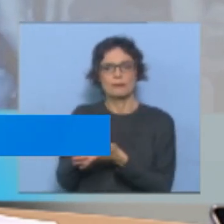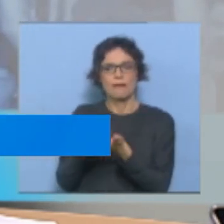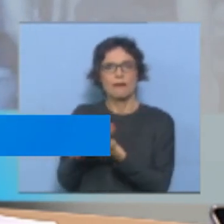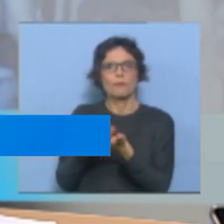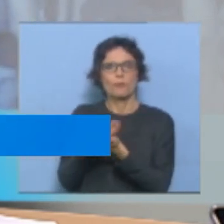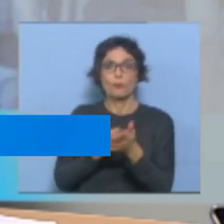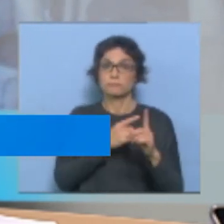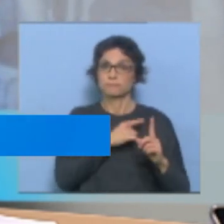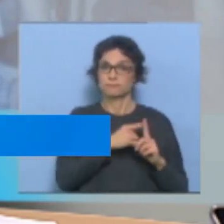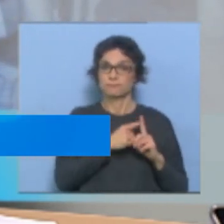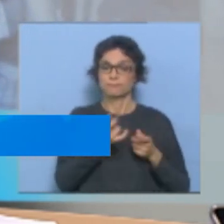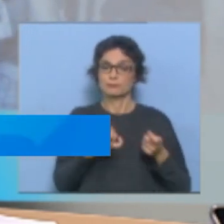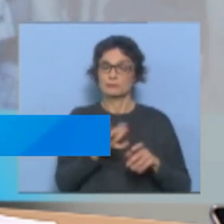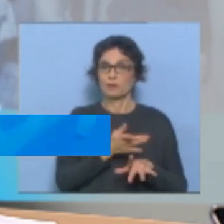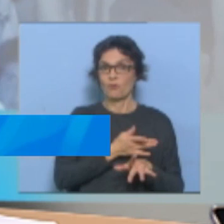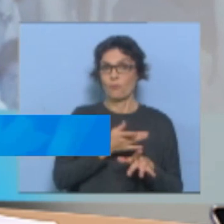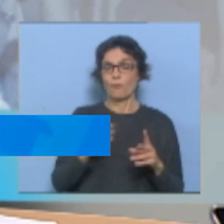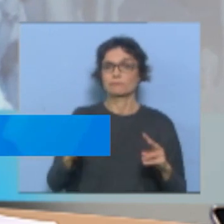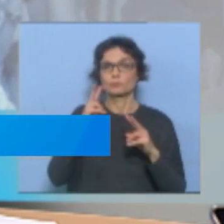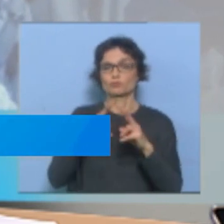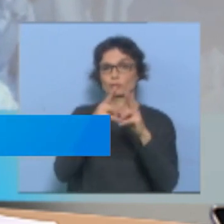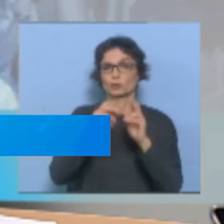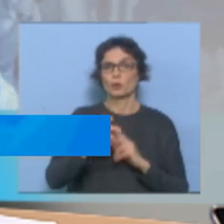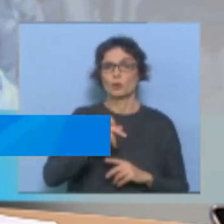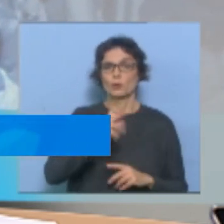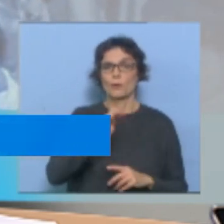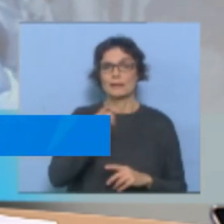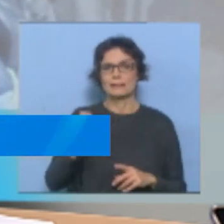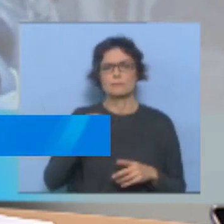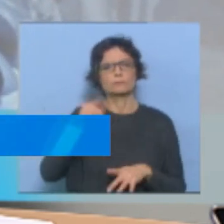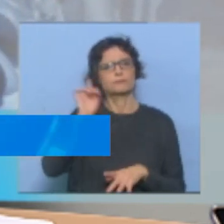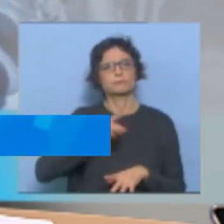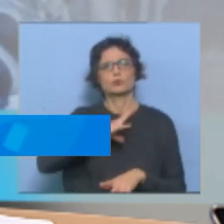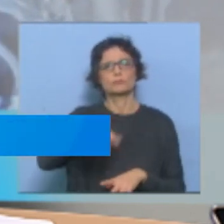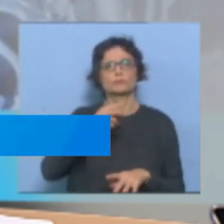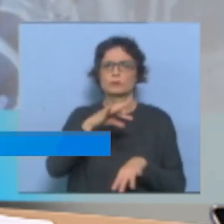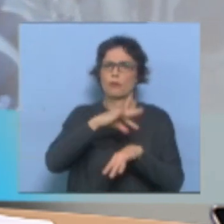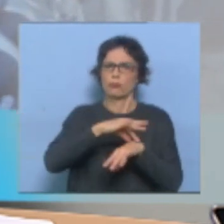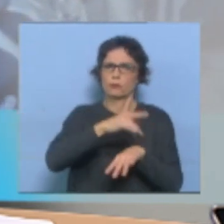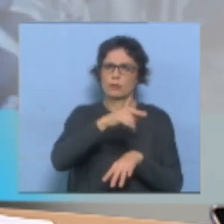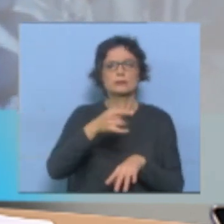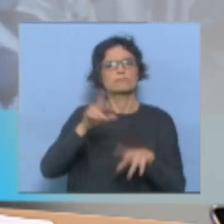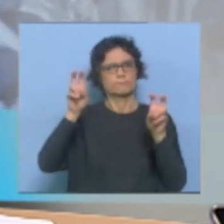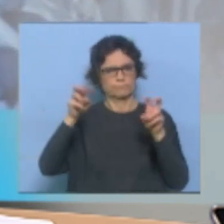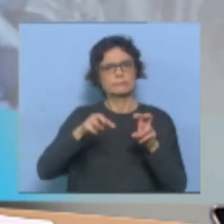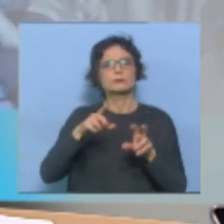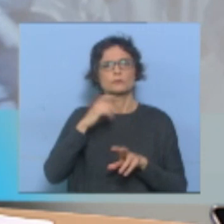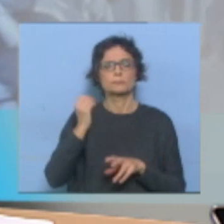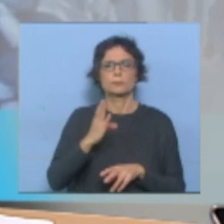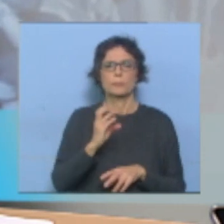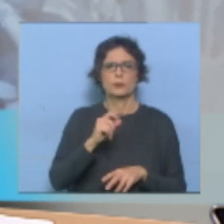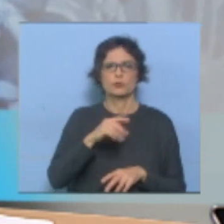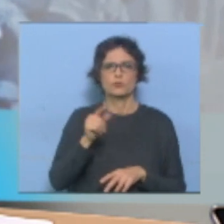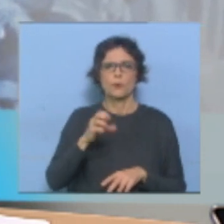Assis, mas por ser hoje Dia Mundial do Doente, vamos olhar este tema com a presença do Padre José Manuel